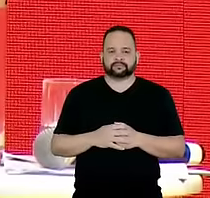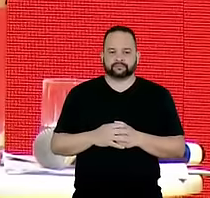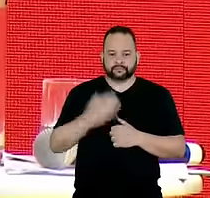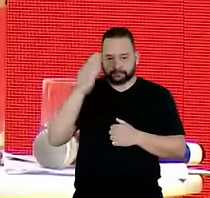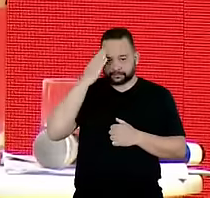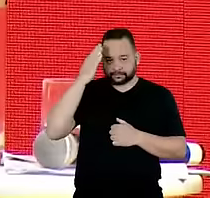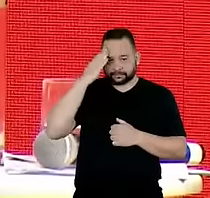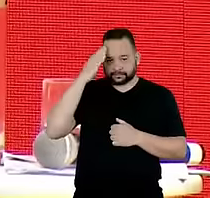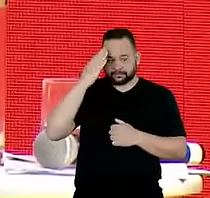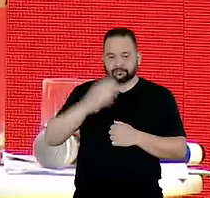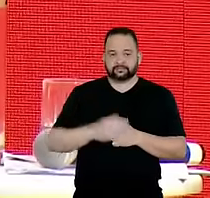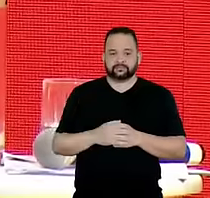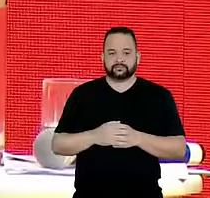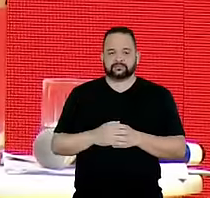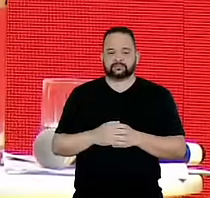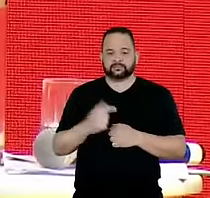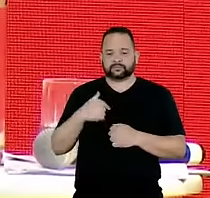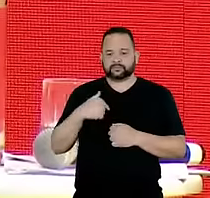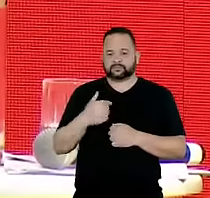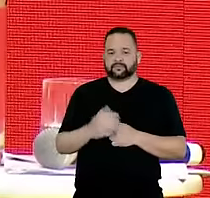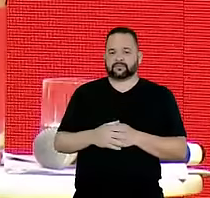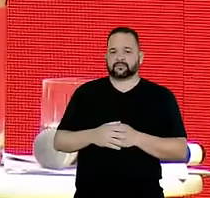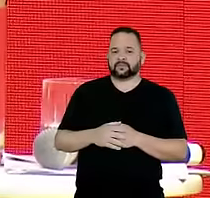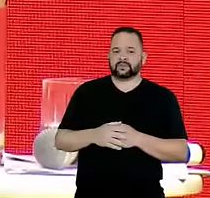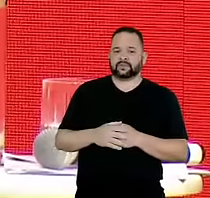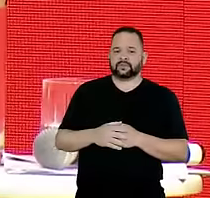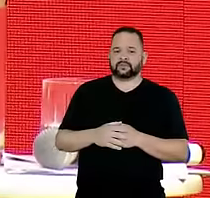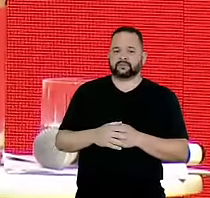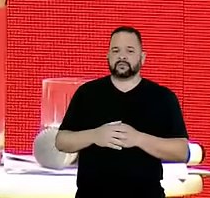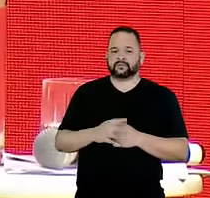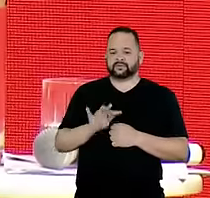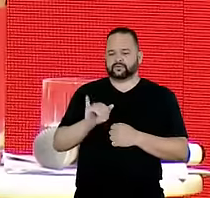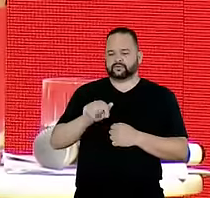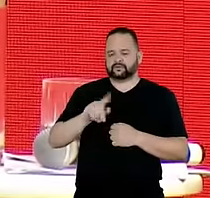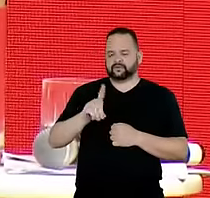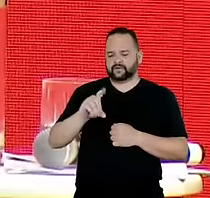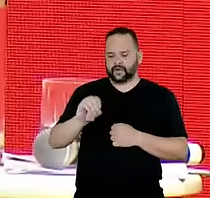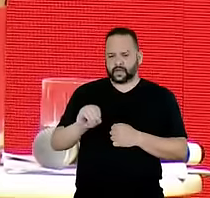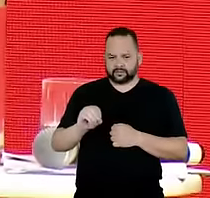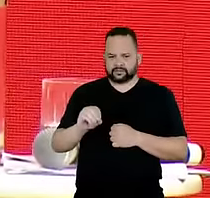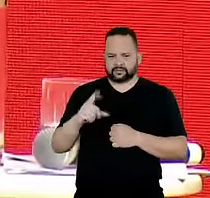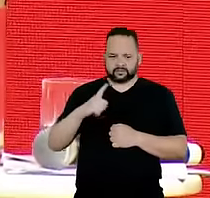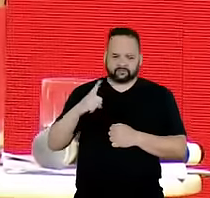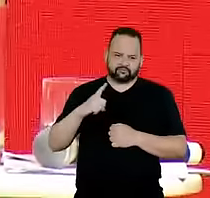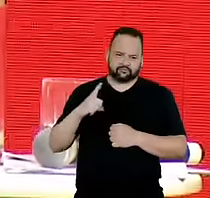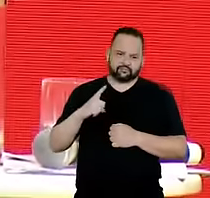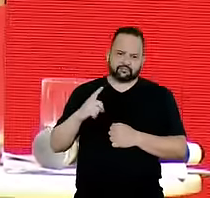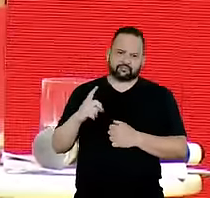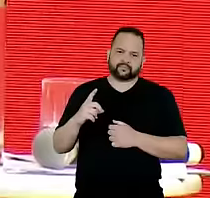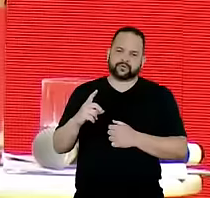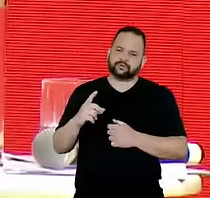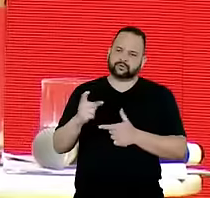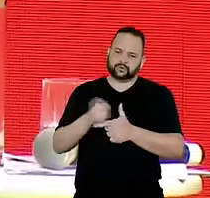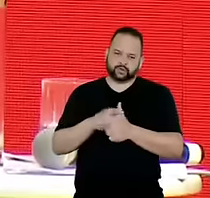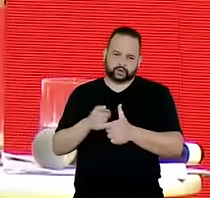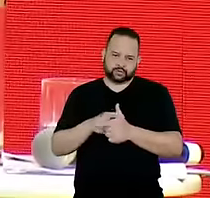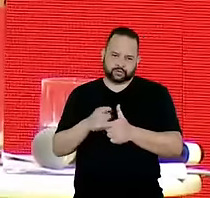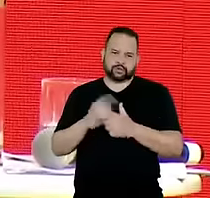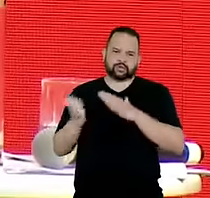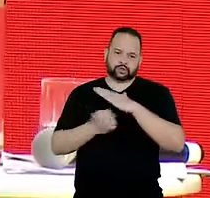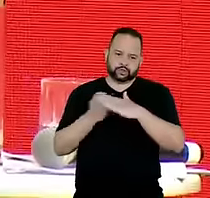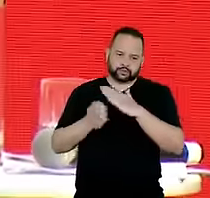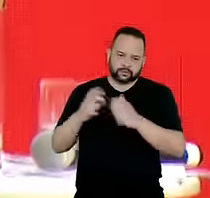menciona fiagro eh um amplo espectro de ativos podem ser adquiridos desde eh dívida privada eh recebíveis